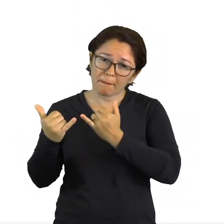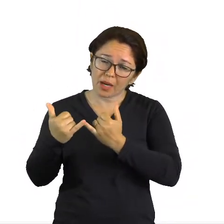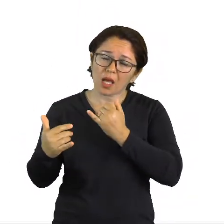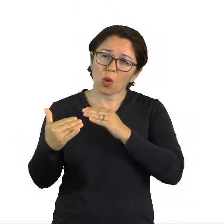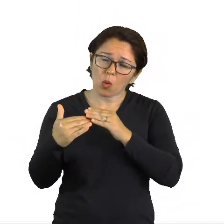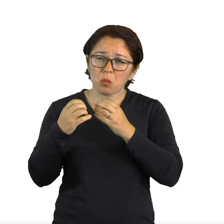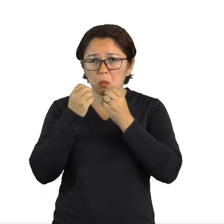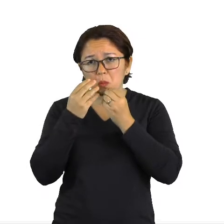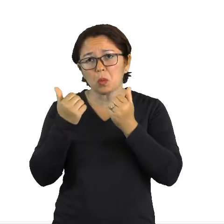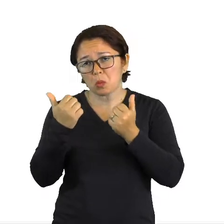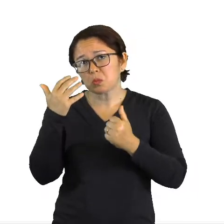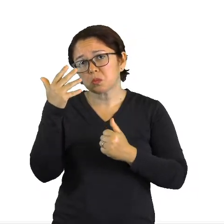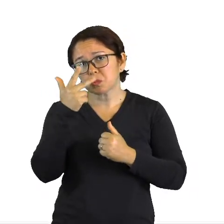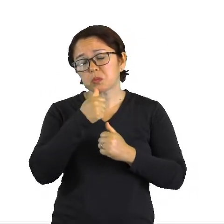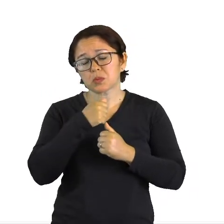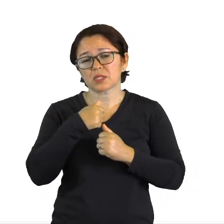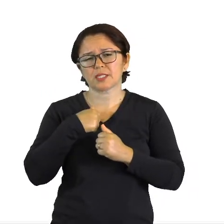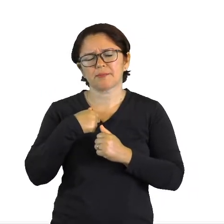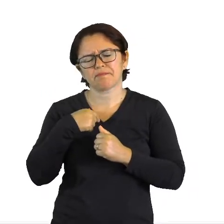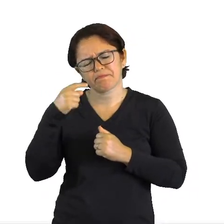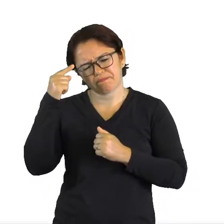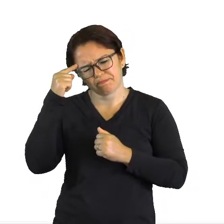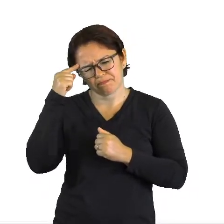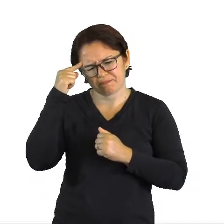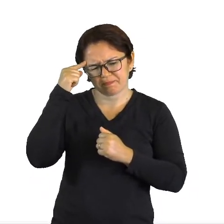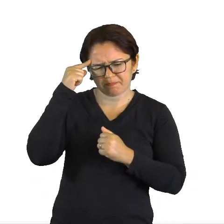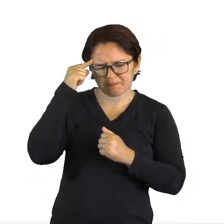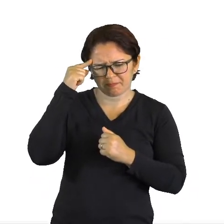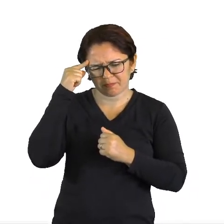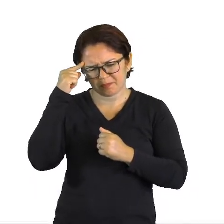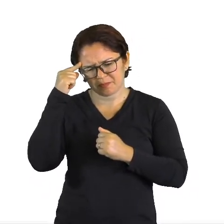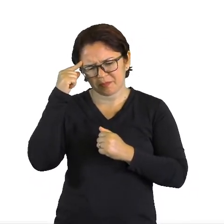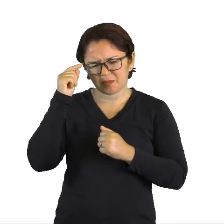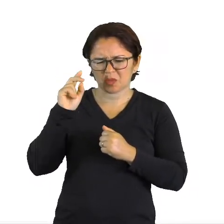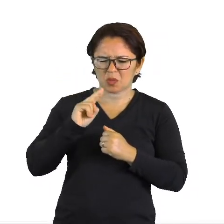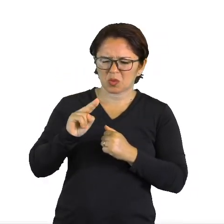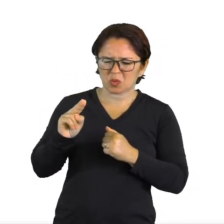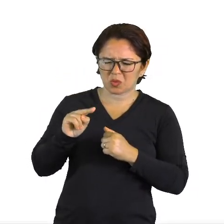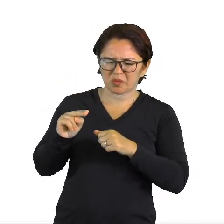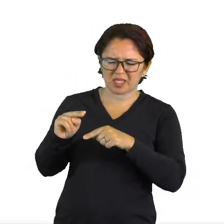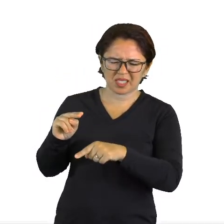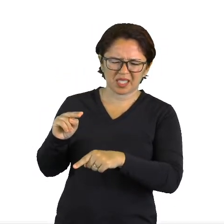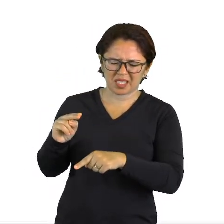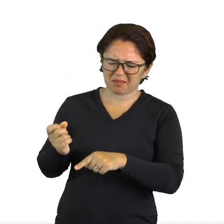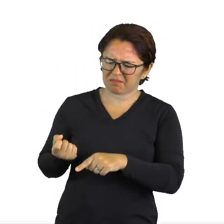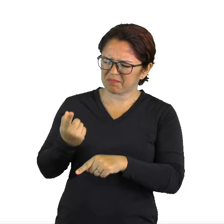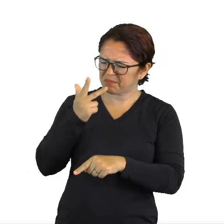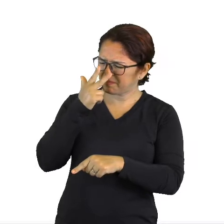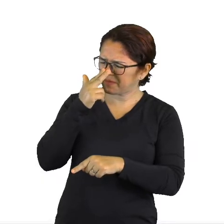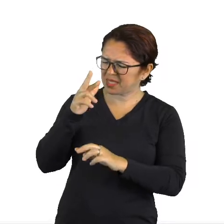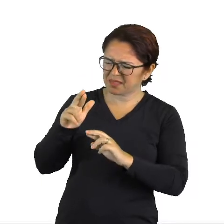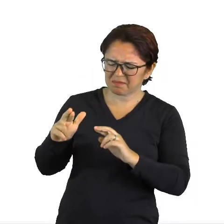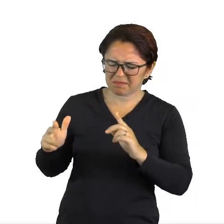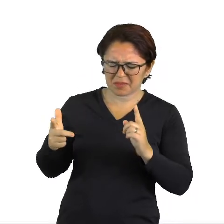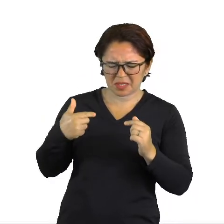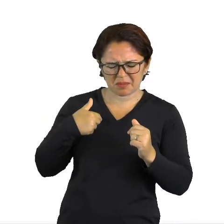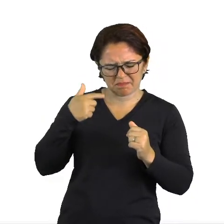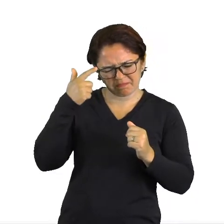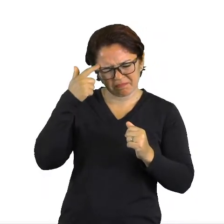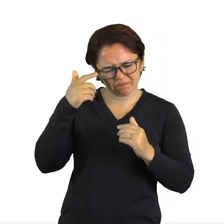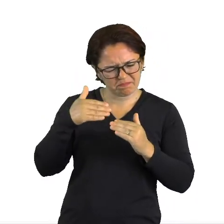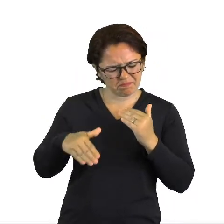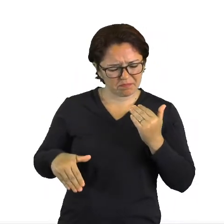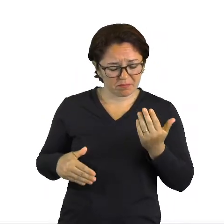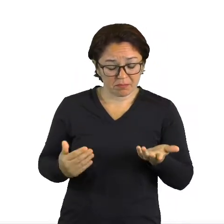Por enquanto, eu ainda não estou achando nem sentido nisso, sabe, diário? Estou só esperando que a